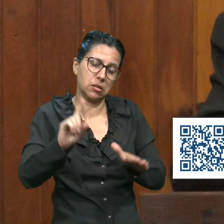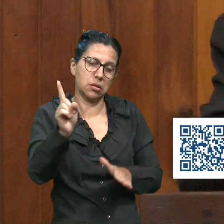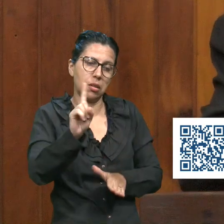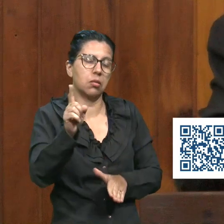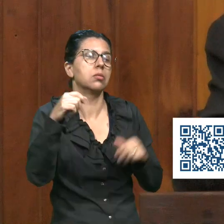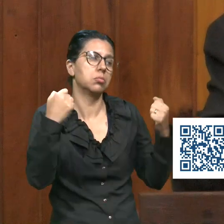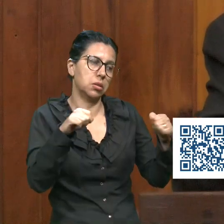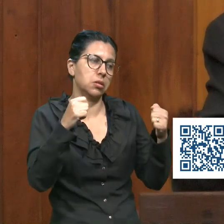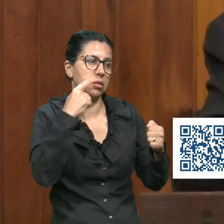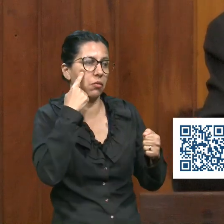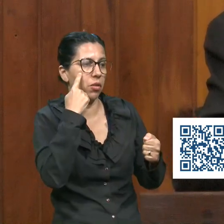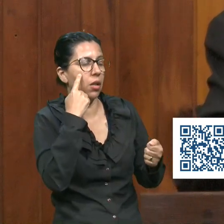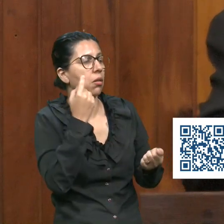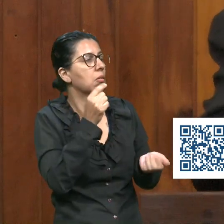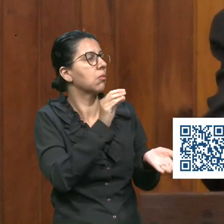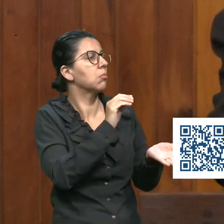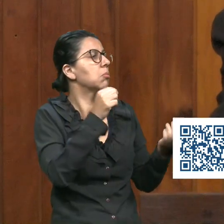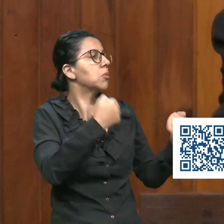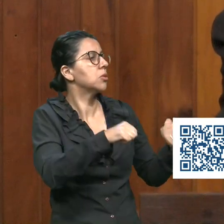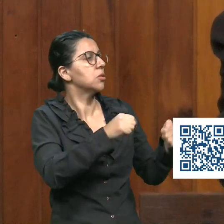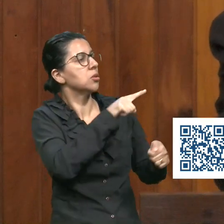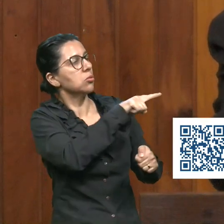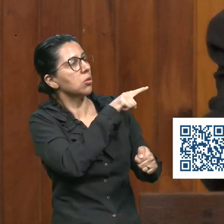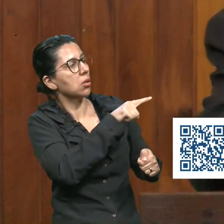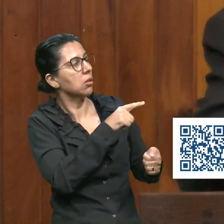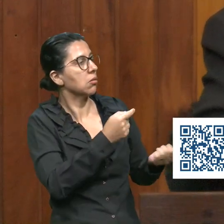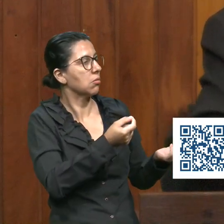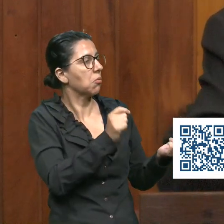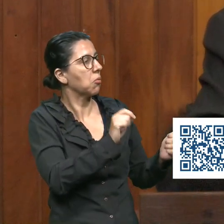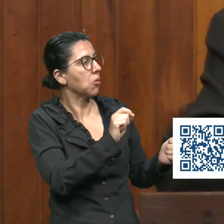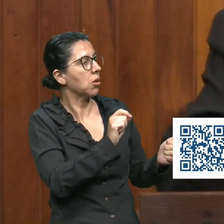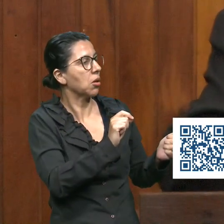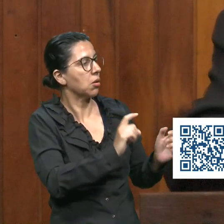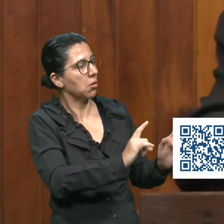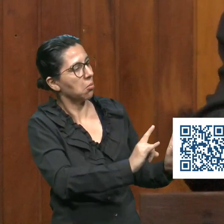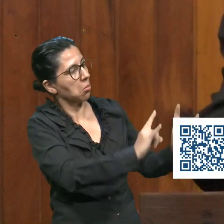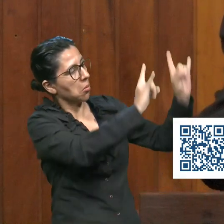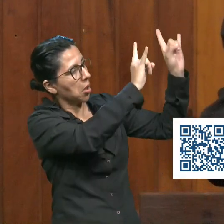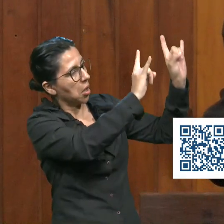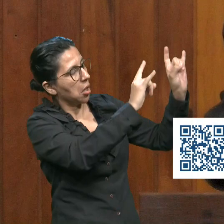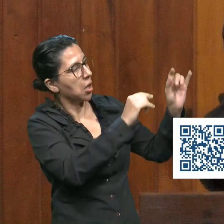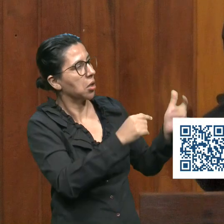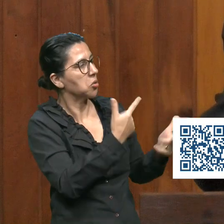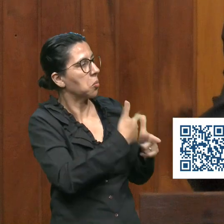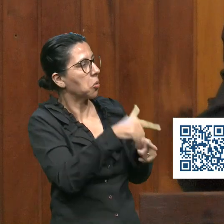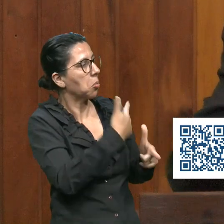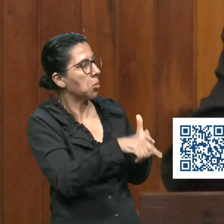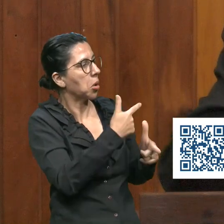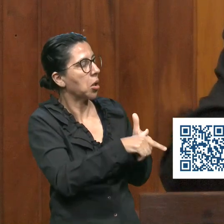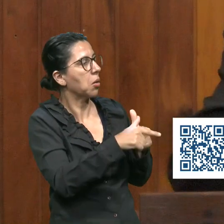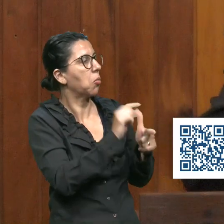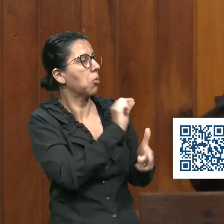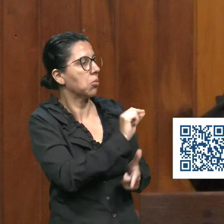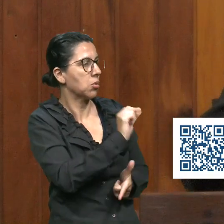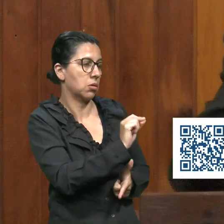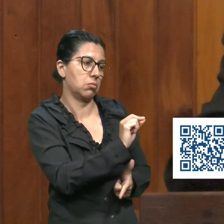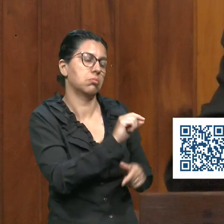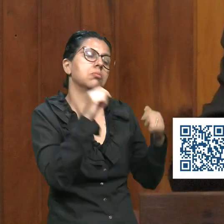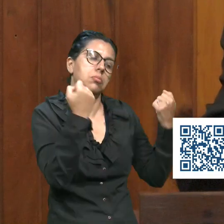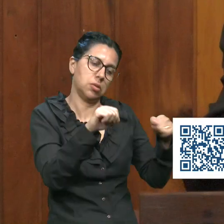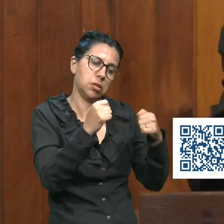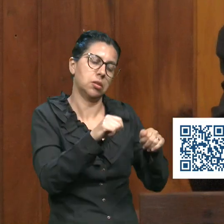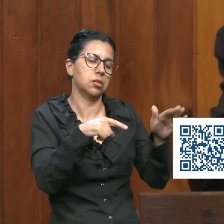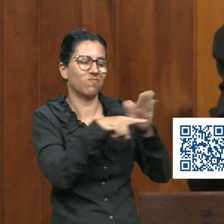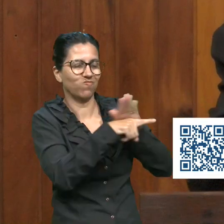estruturalmente o que está ocorrendo lá, se há um recalque de fundações, se há um problema estrutural, como isso deve